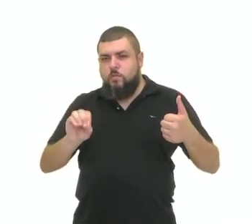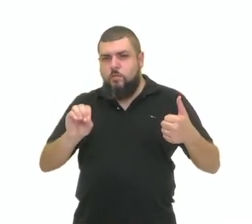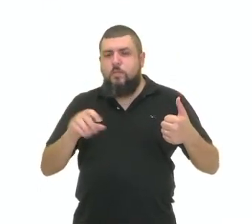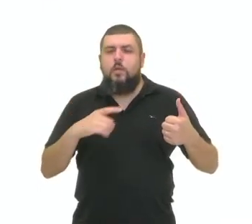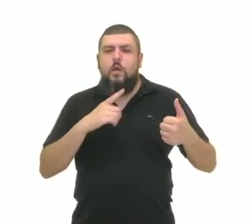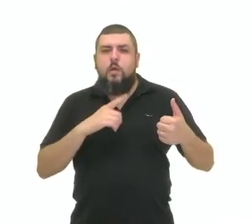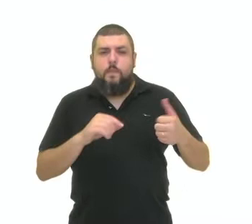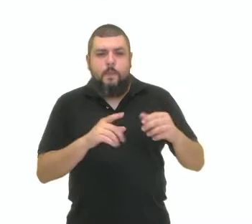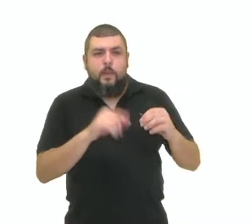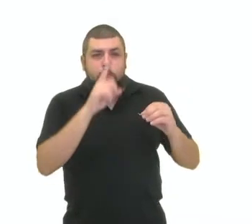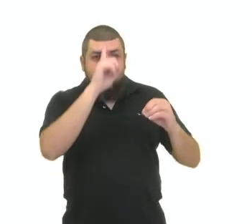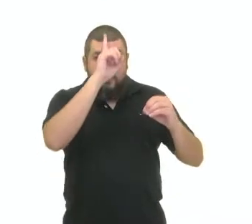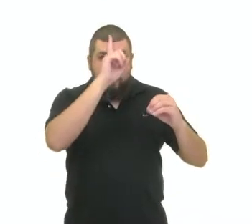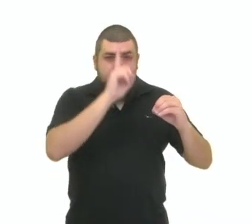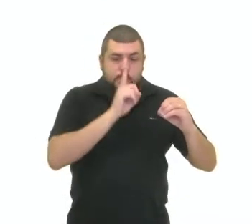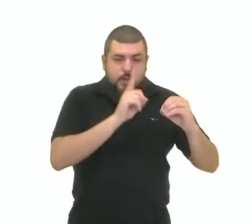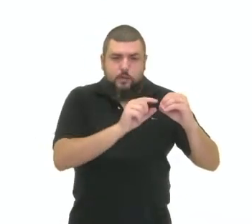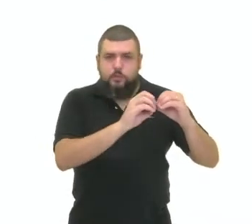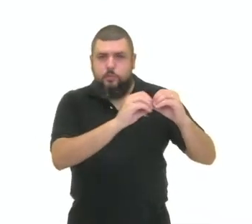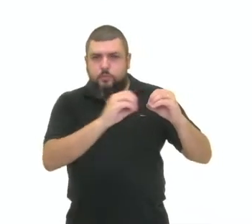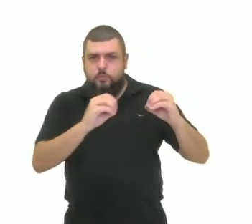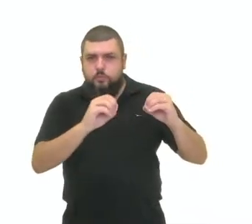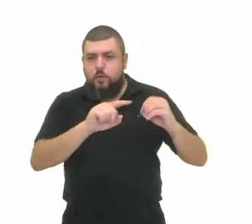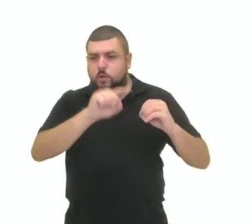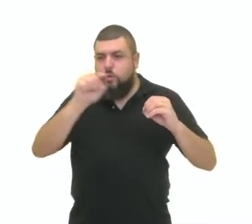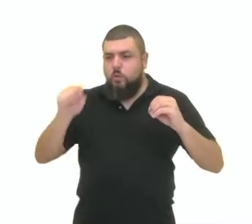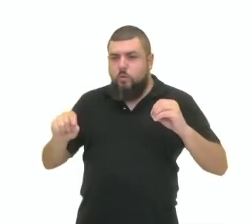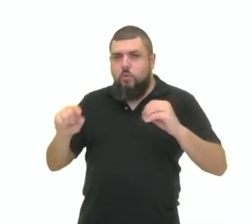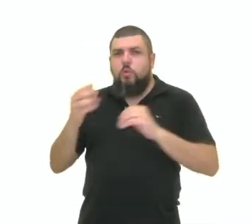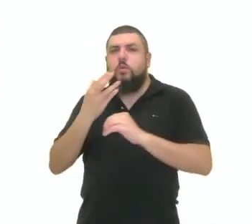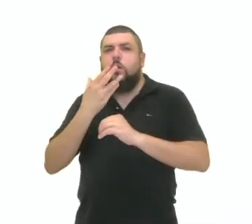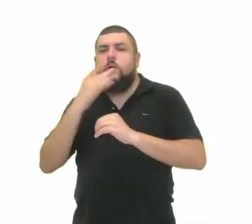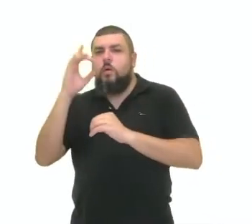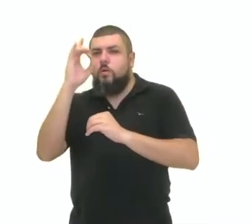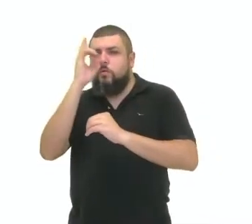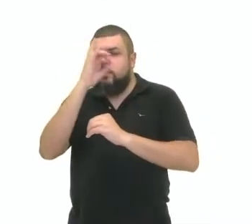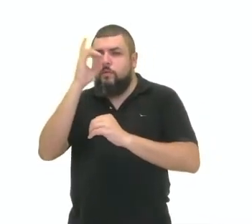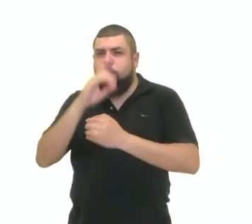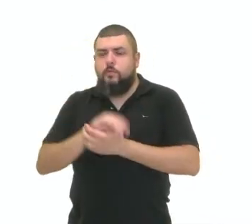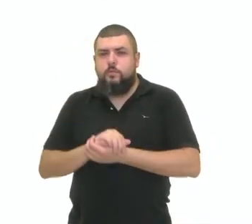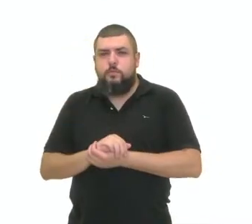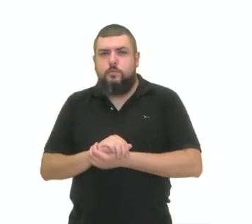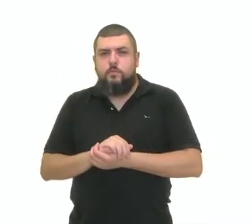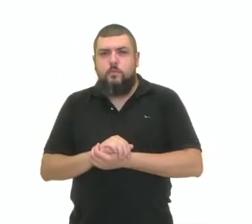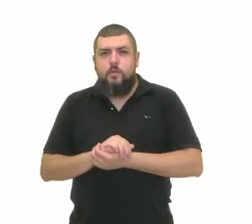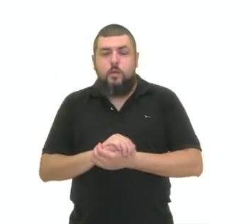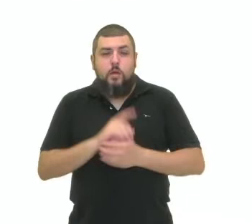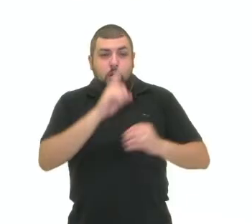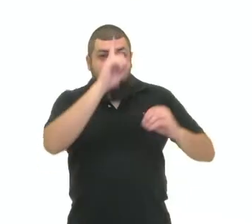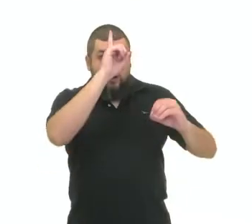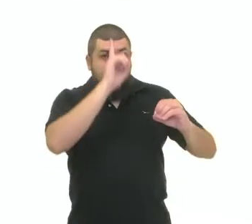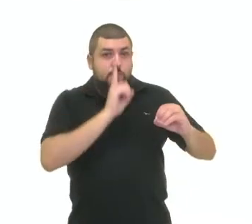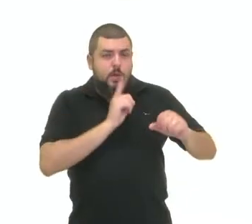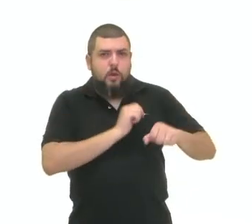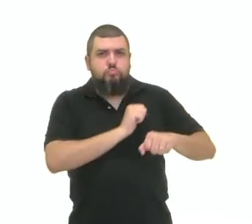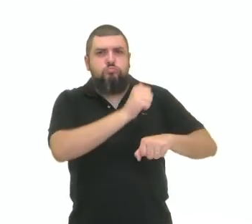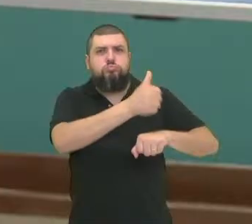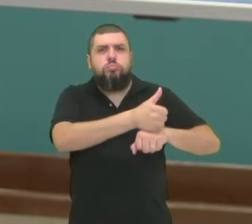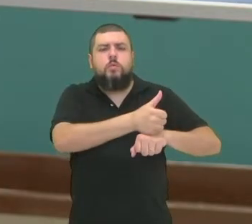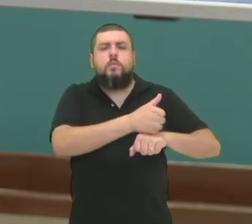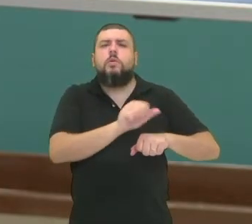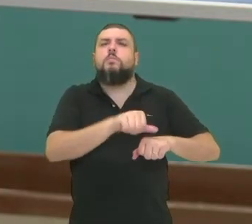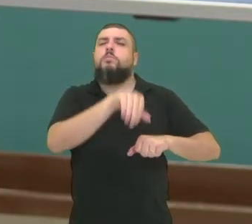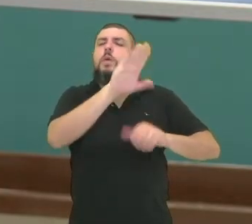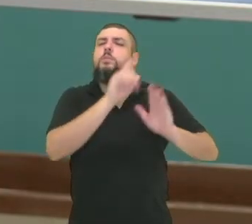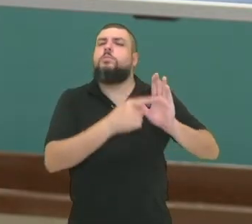cor amarela e outro pela cor verde. Como o alelo amarelo é dominante, as sementes são